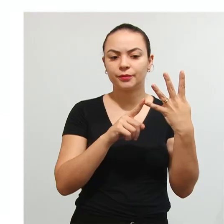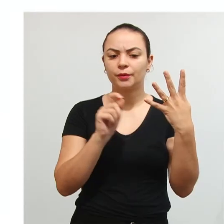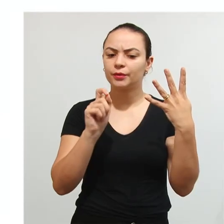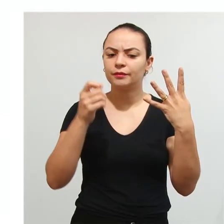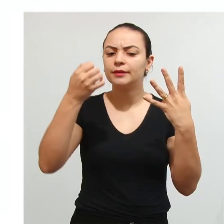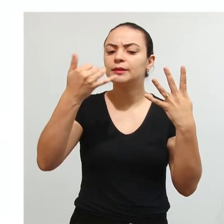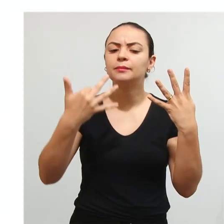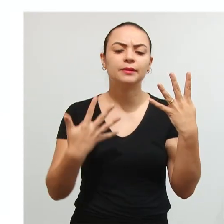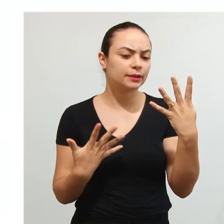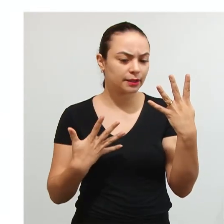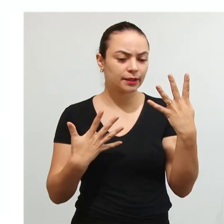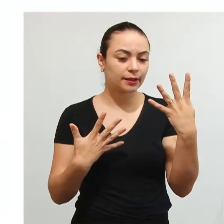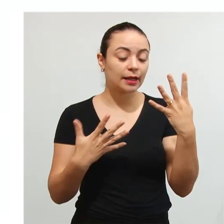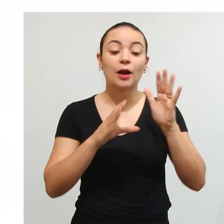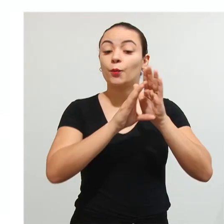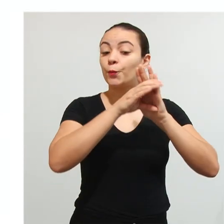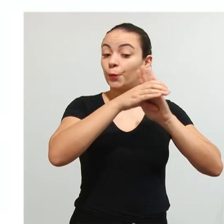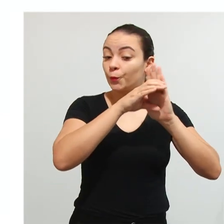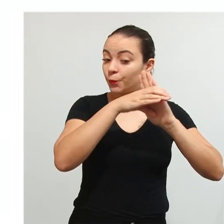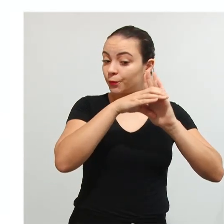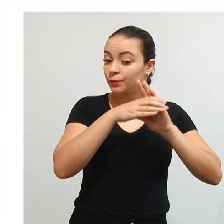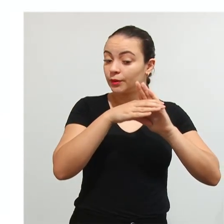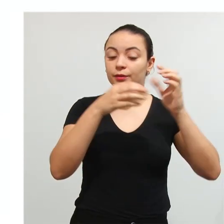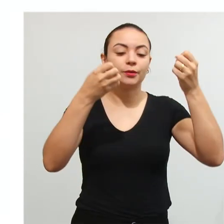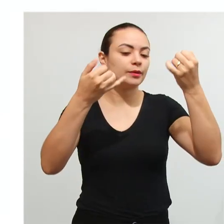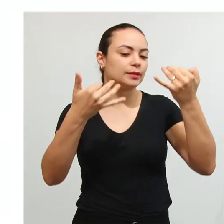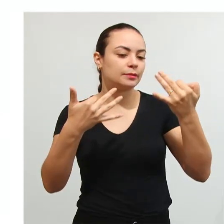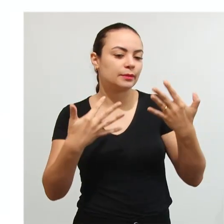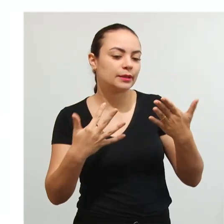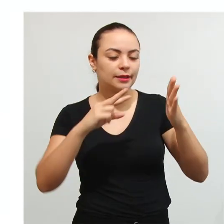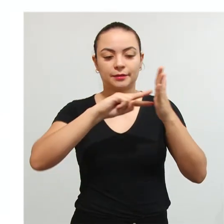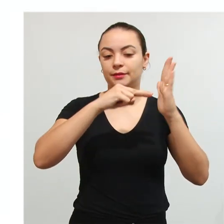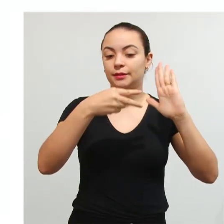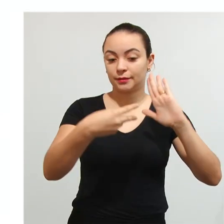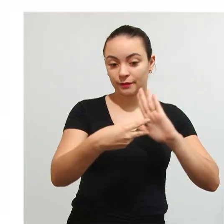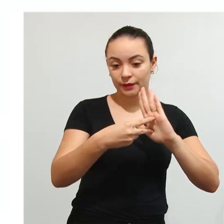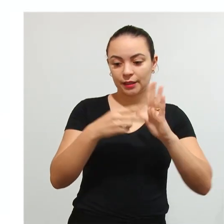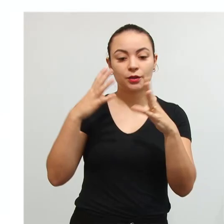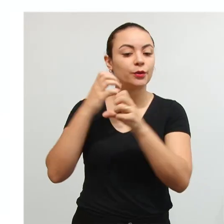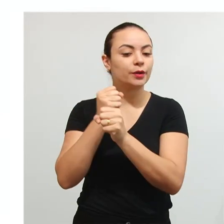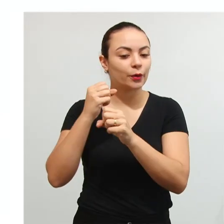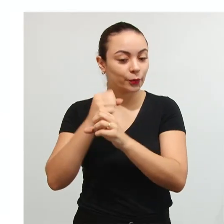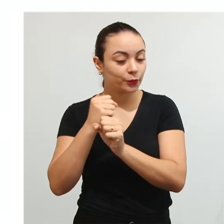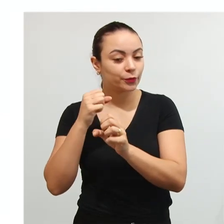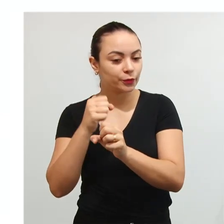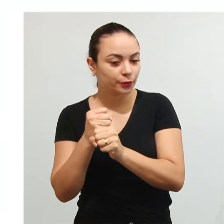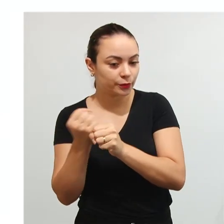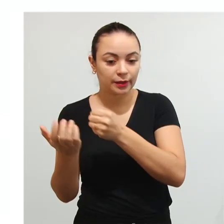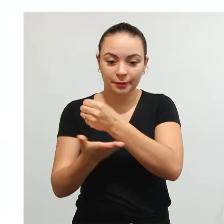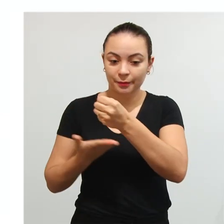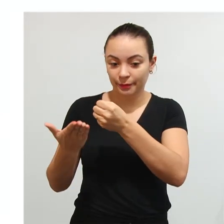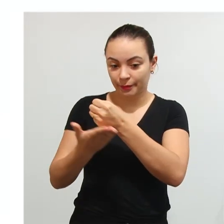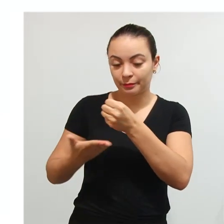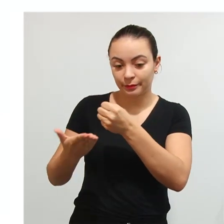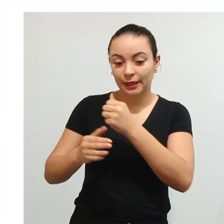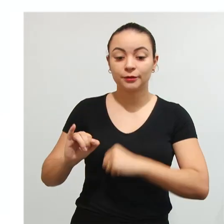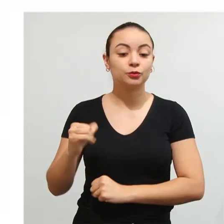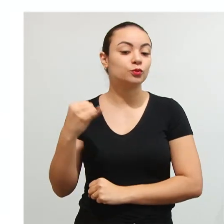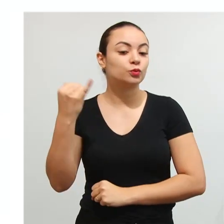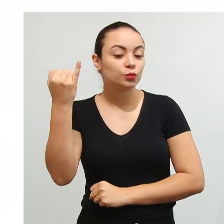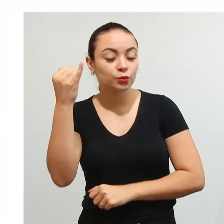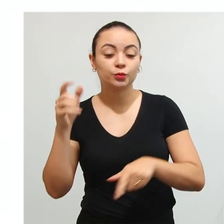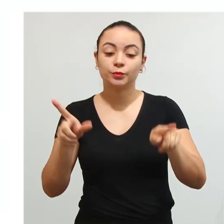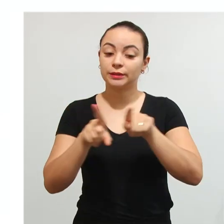juros compostos, aprender como que a gente faz para calcular os juros e aí também o montante, o quanto uma dívida